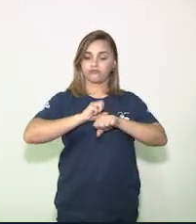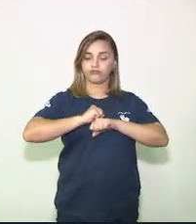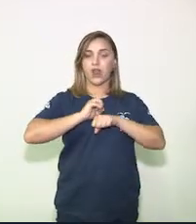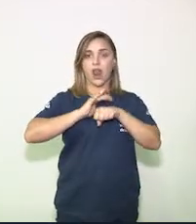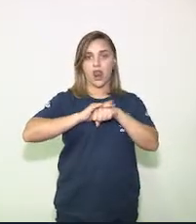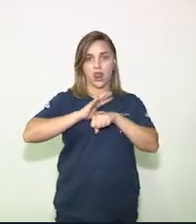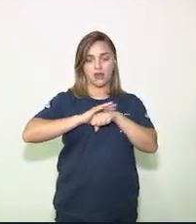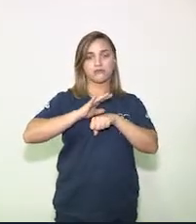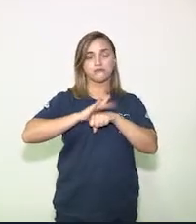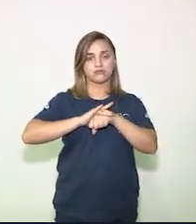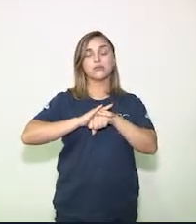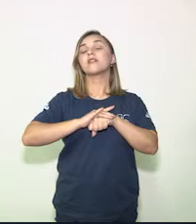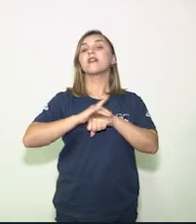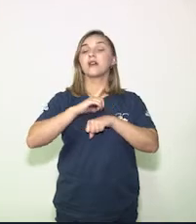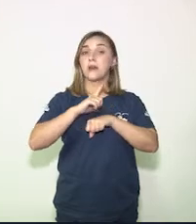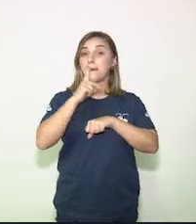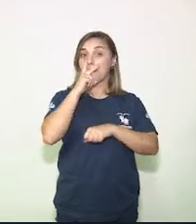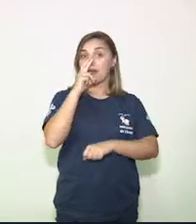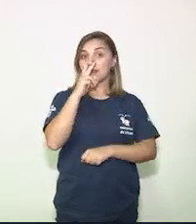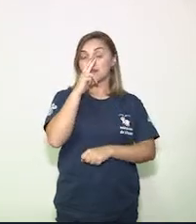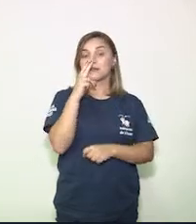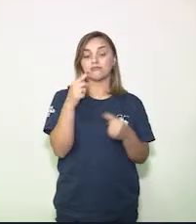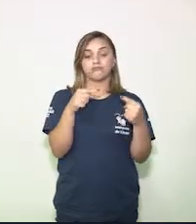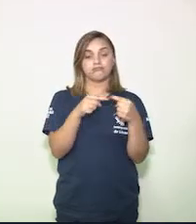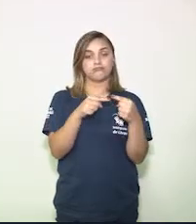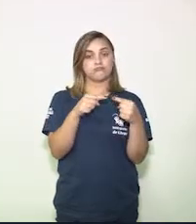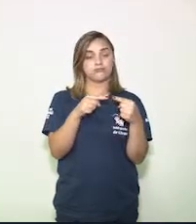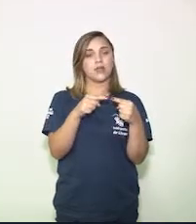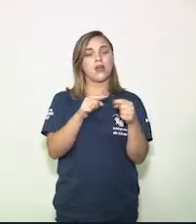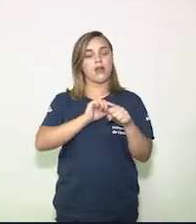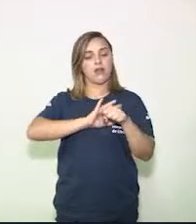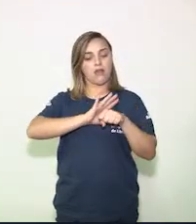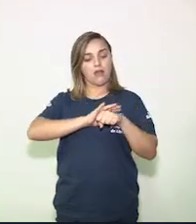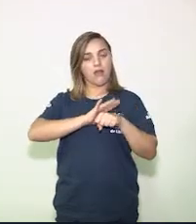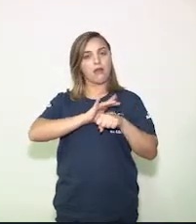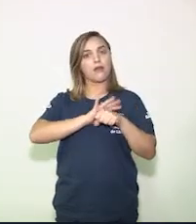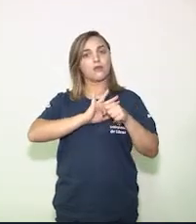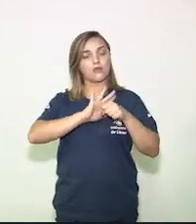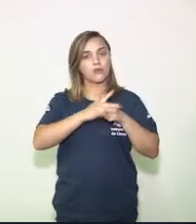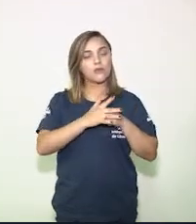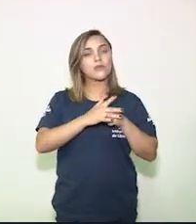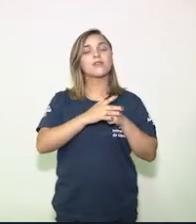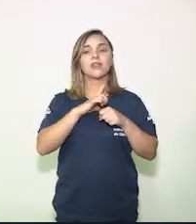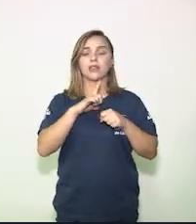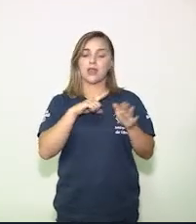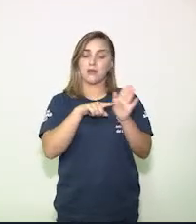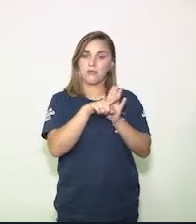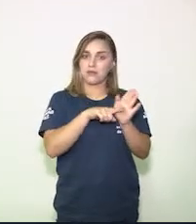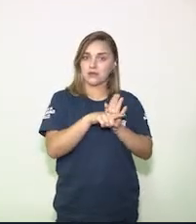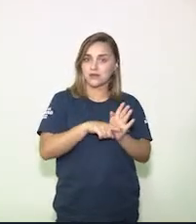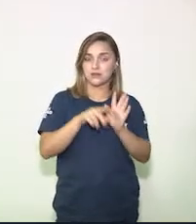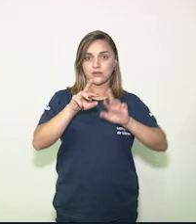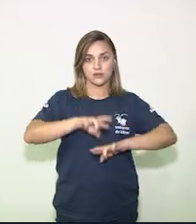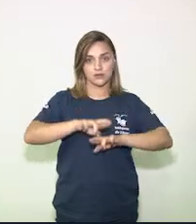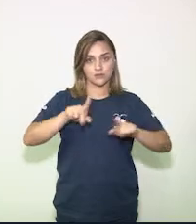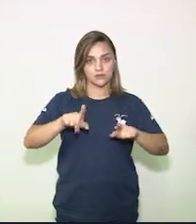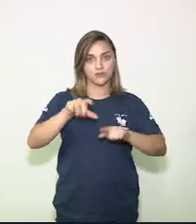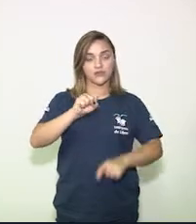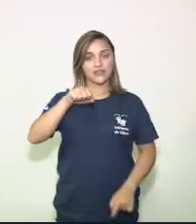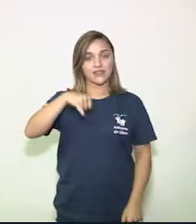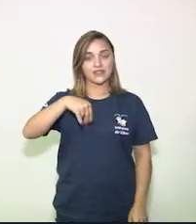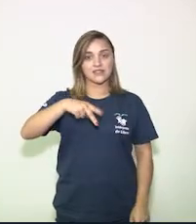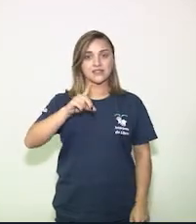para a possibilidade de ser Covid. Muitas vezes associado a um diagnóstico diferencial de síndrome